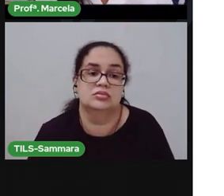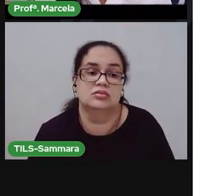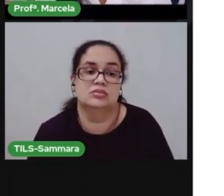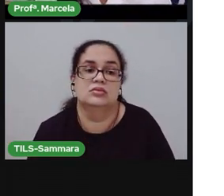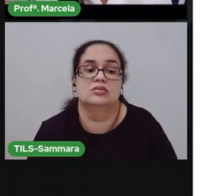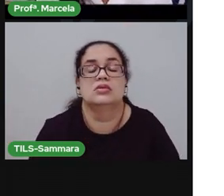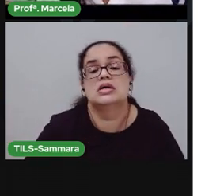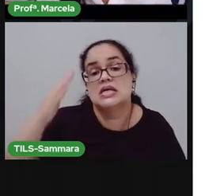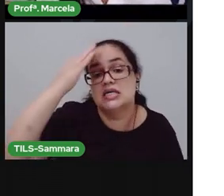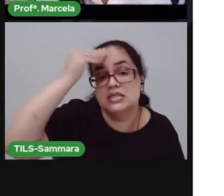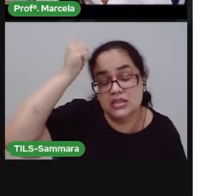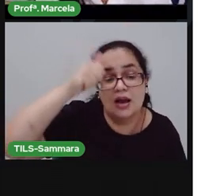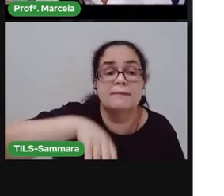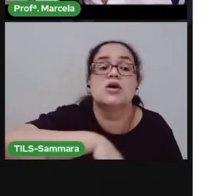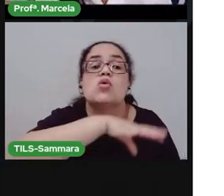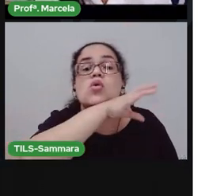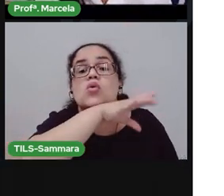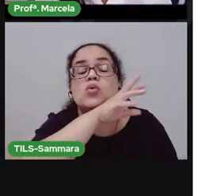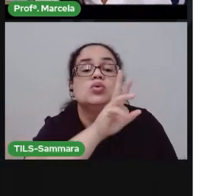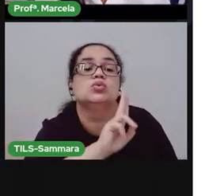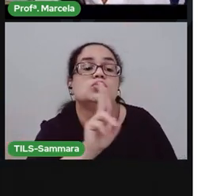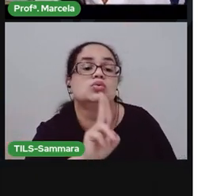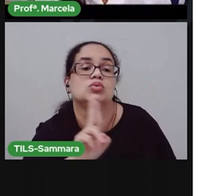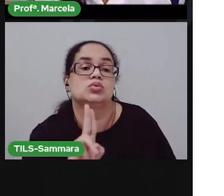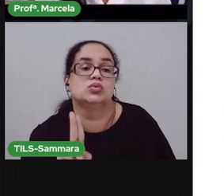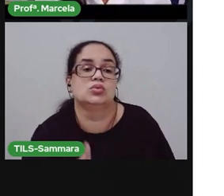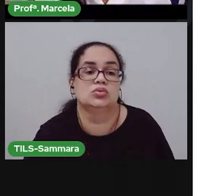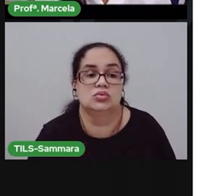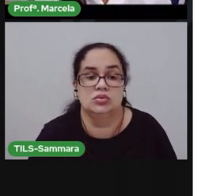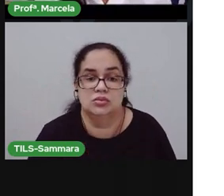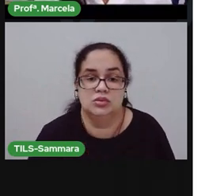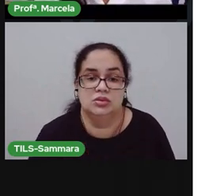Alguém sabe qual é o nome dele?